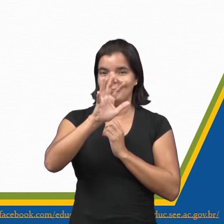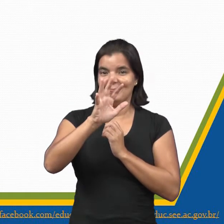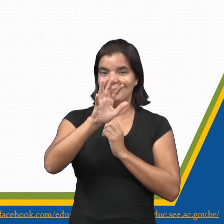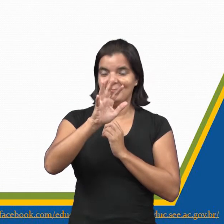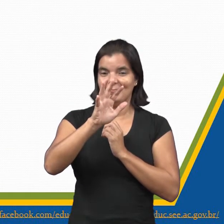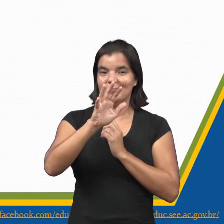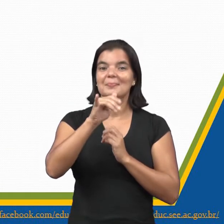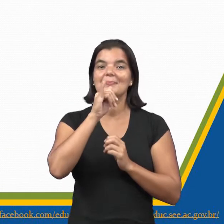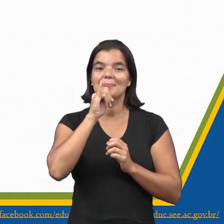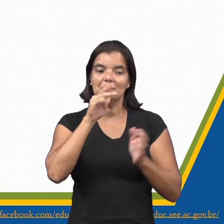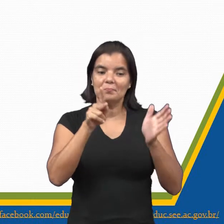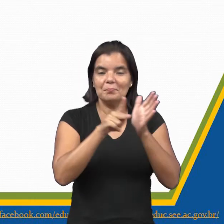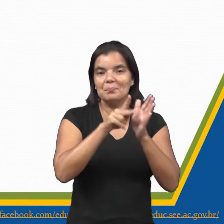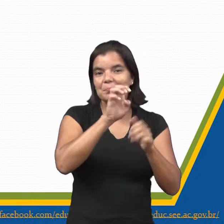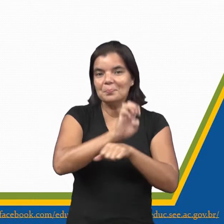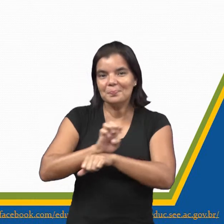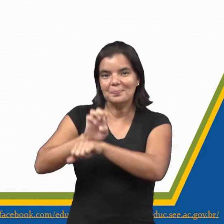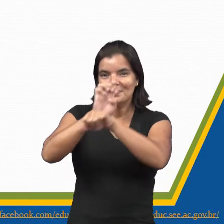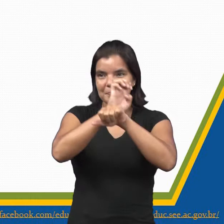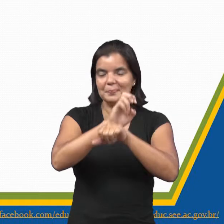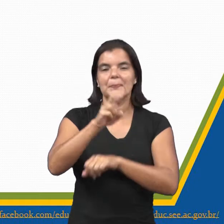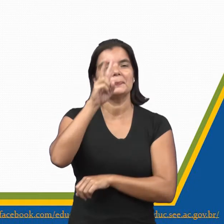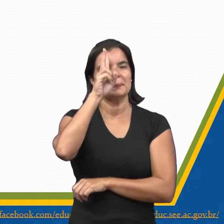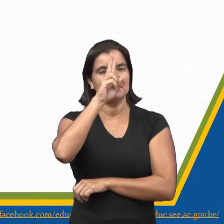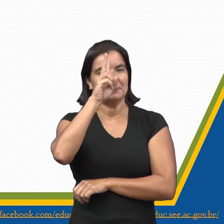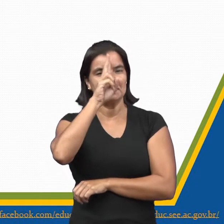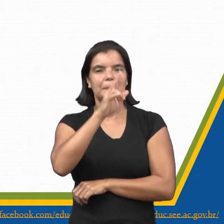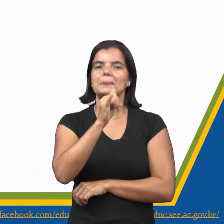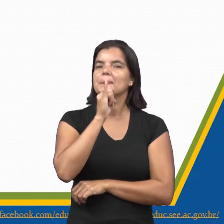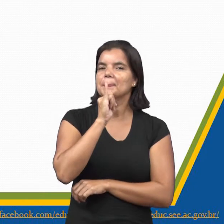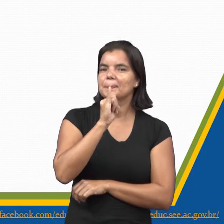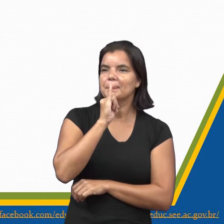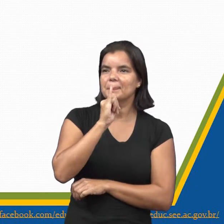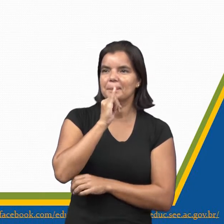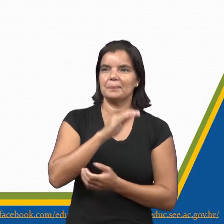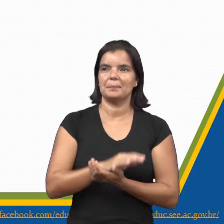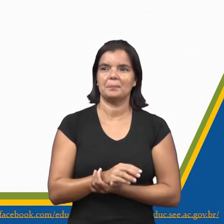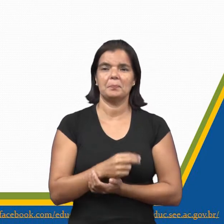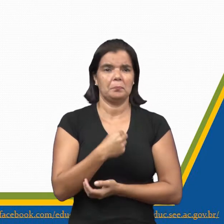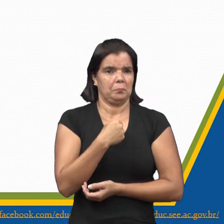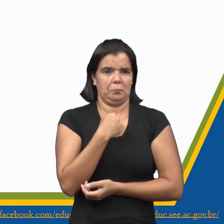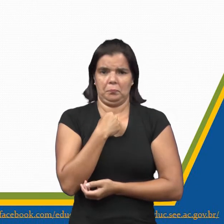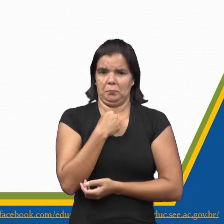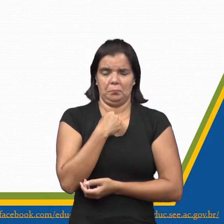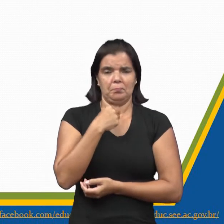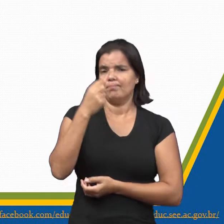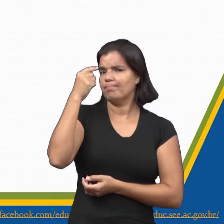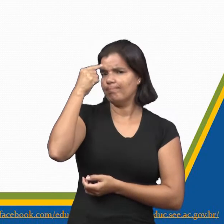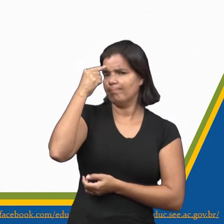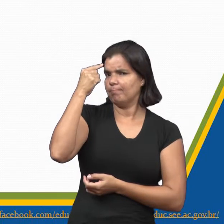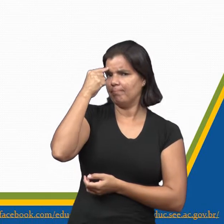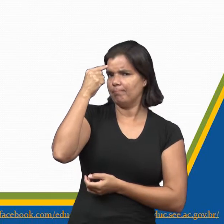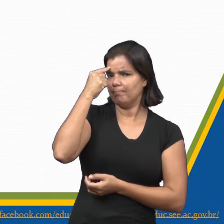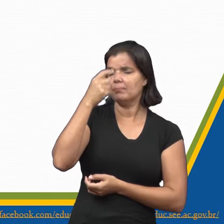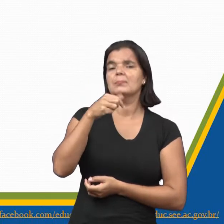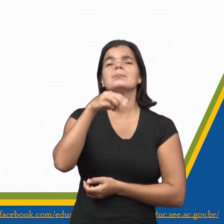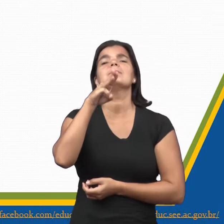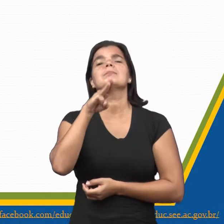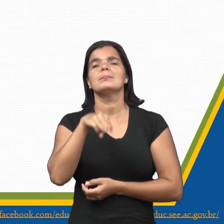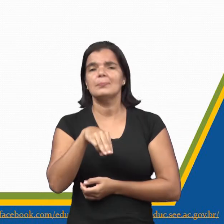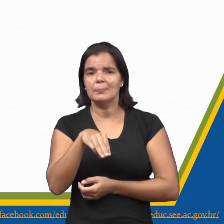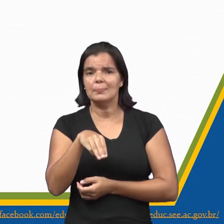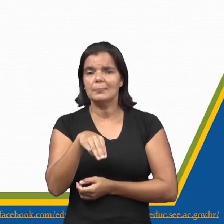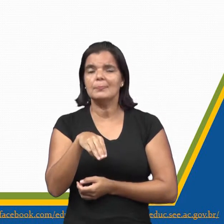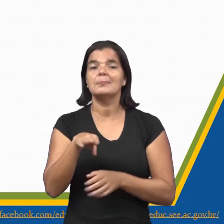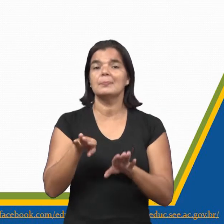língua regional. Olha só o exemplo aí, ó. Eu que não posso nem pensar nisso, quem me dera.